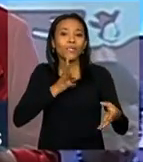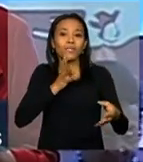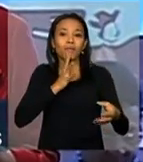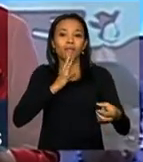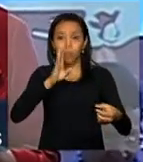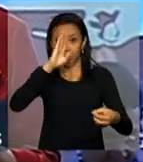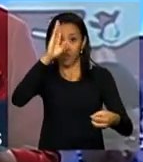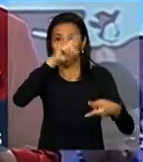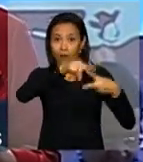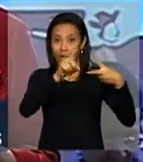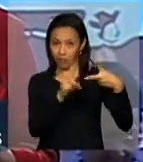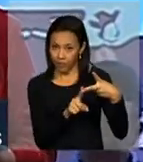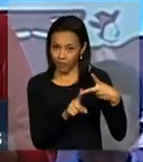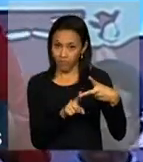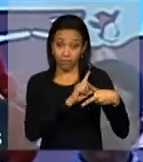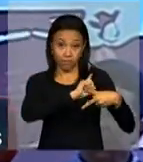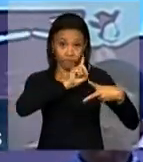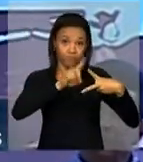questões. Primeiro,